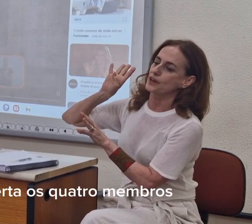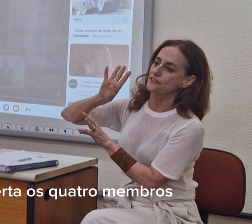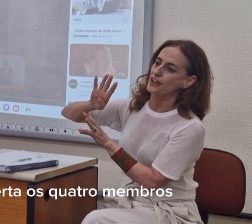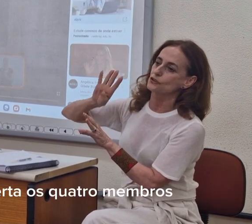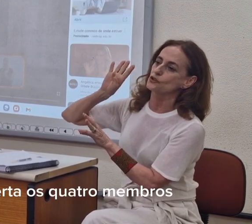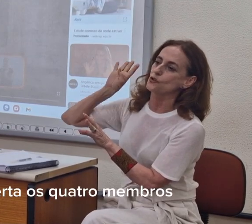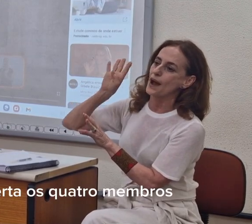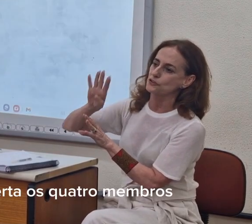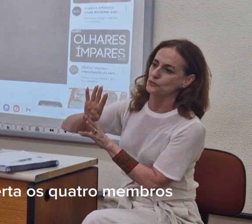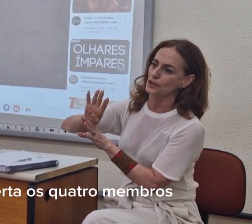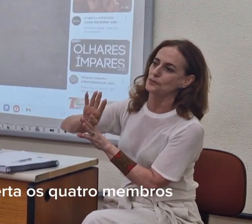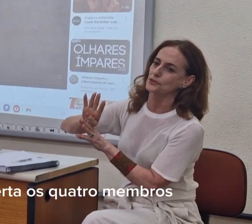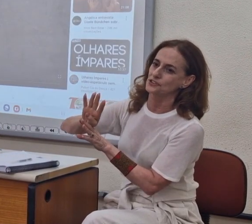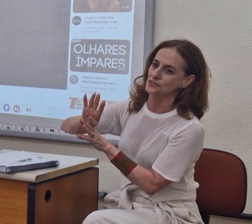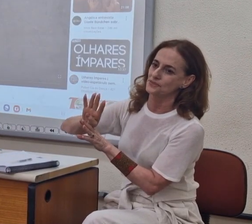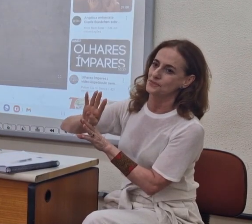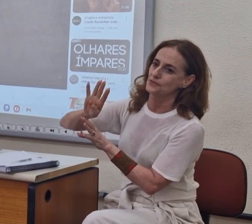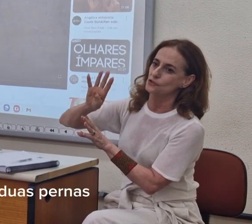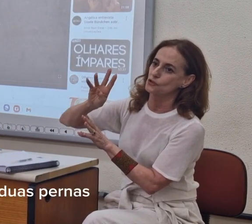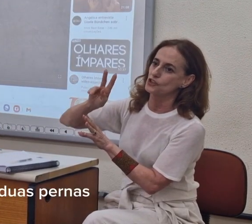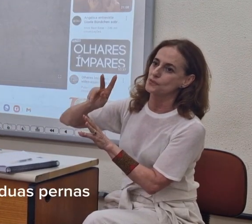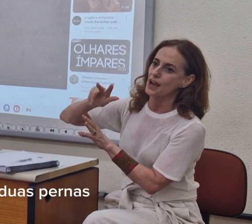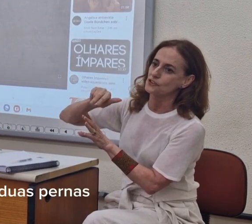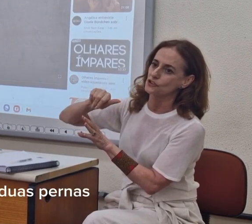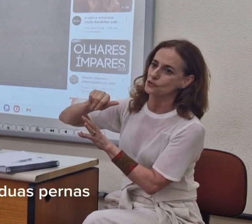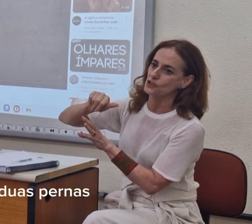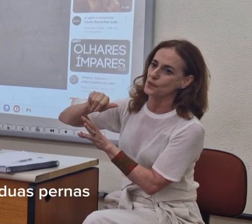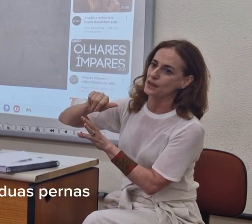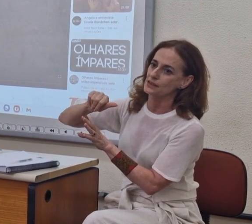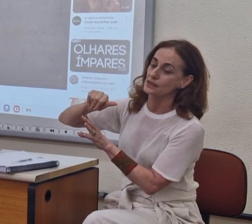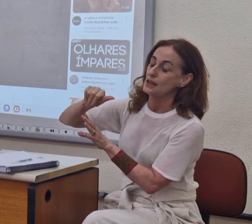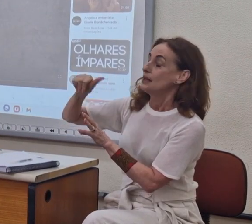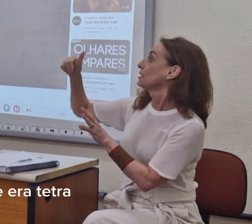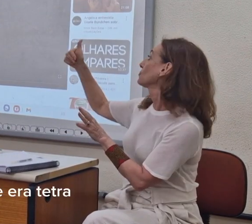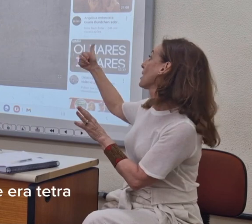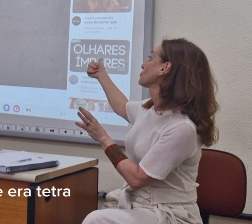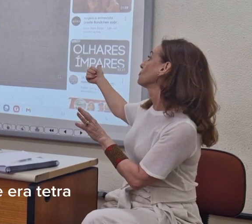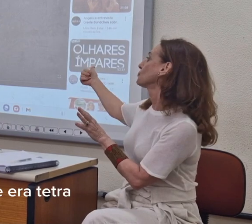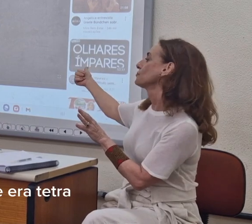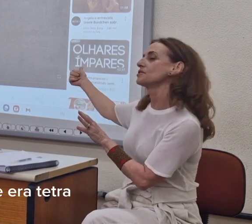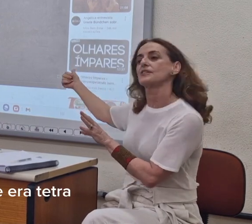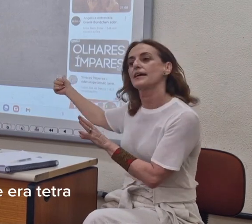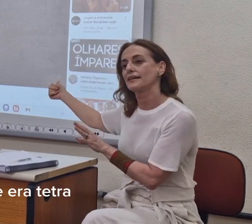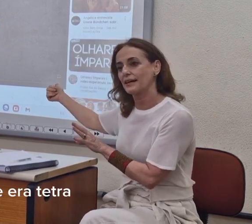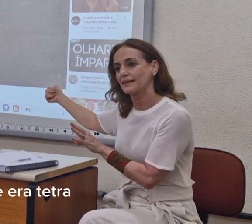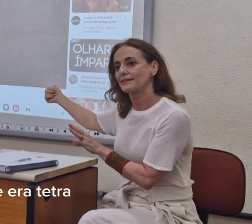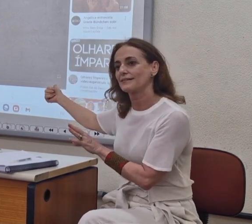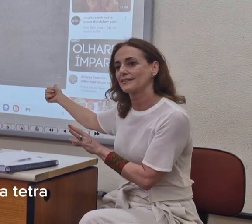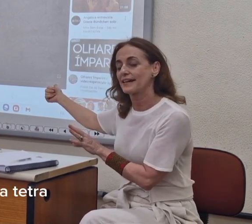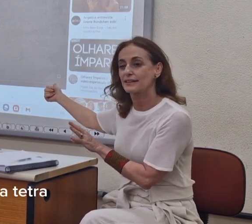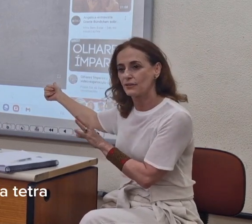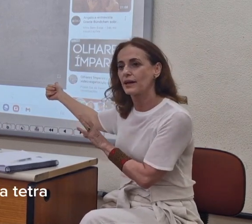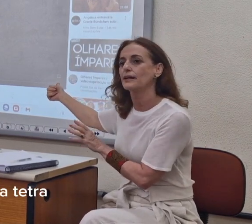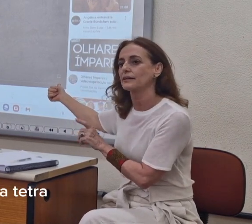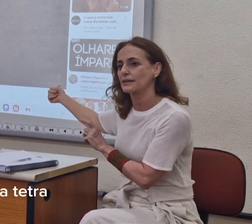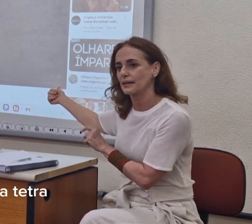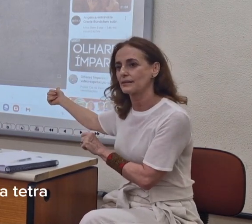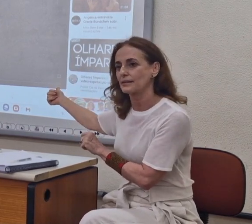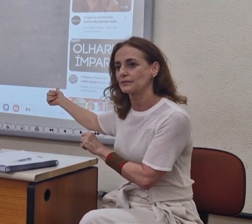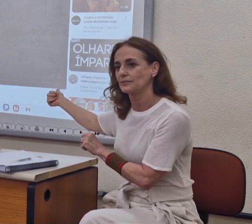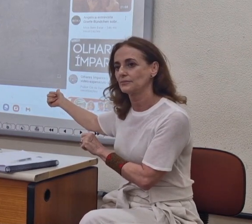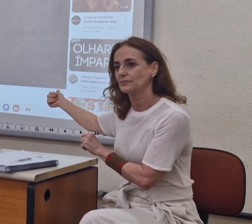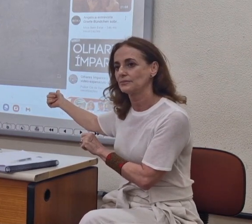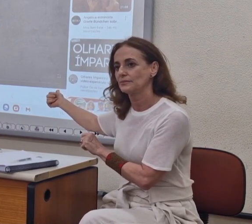o quê? Porque afeta os quatro membros. Ah, é. Os dois braços e as duas pernas. E no caso, o Bruce, era tetra. Ela não, é